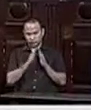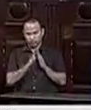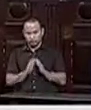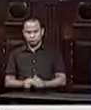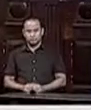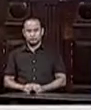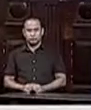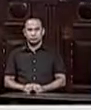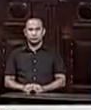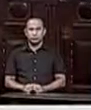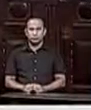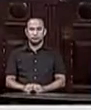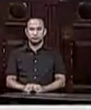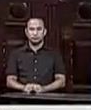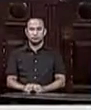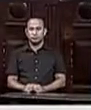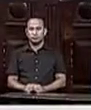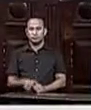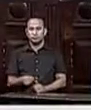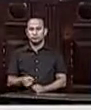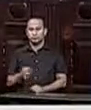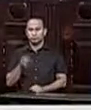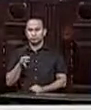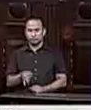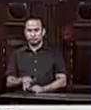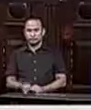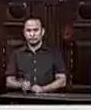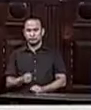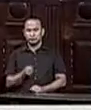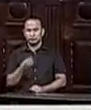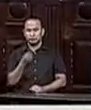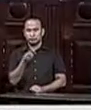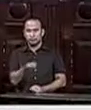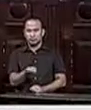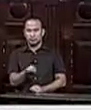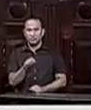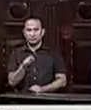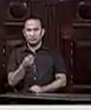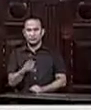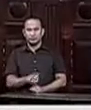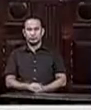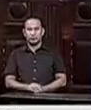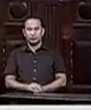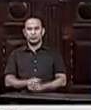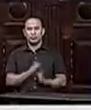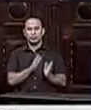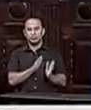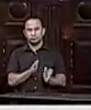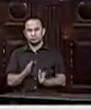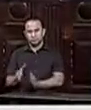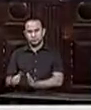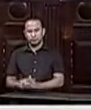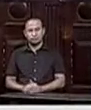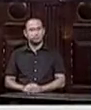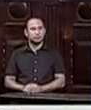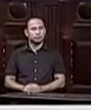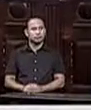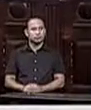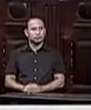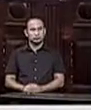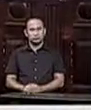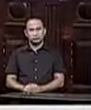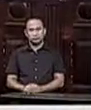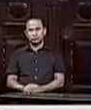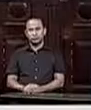para possibilitar exatamente o quê? A entrega das chaves, mas organizadamente. de